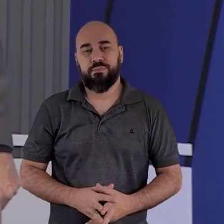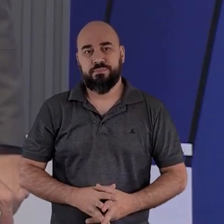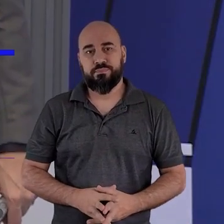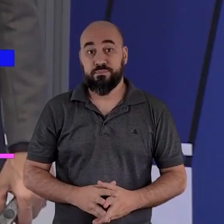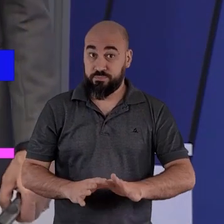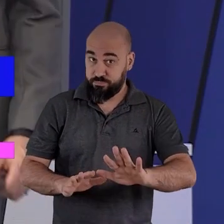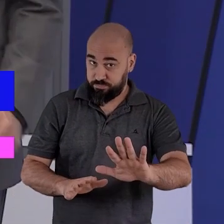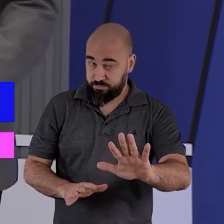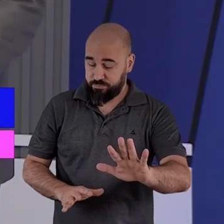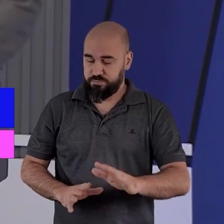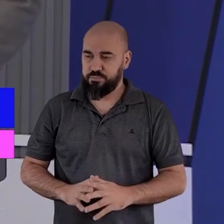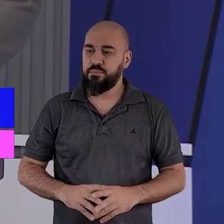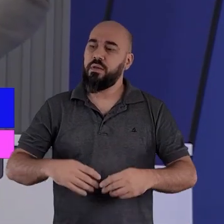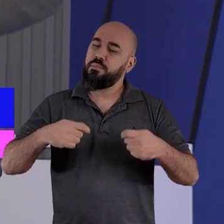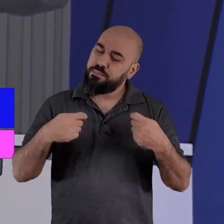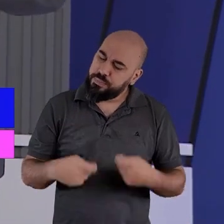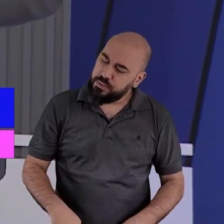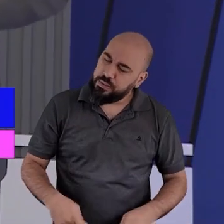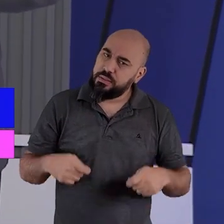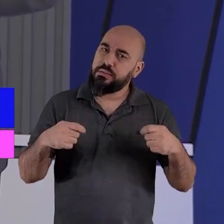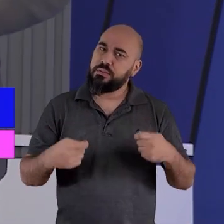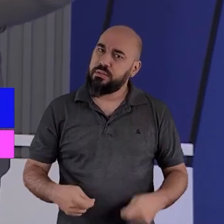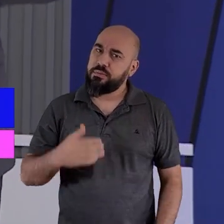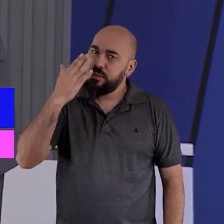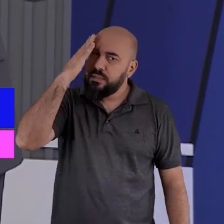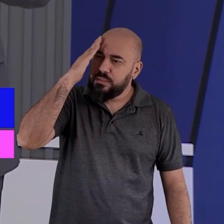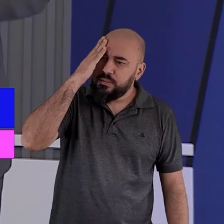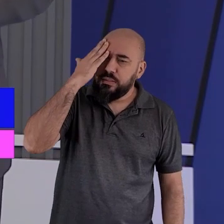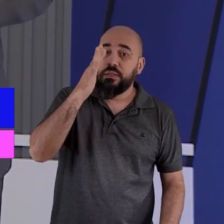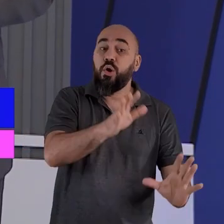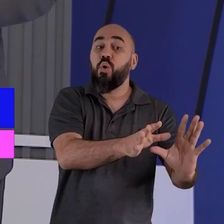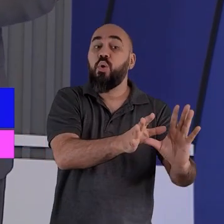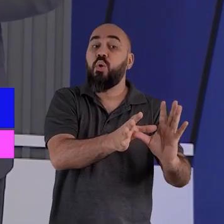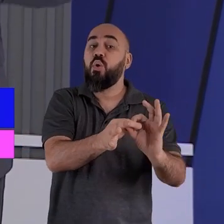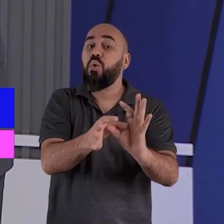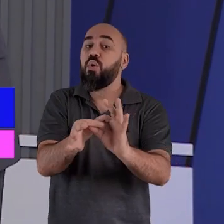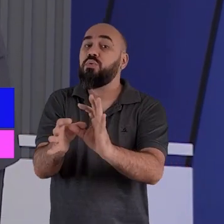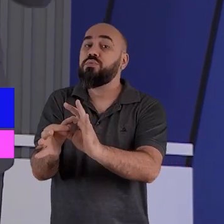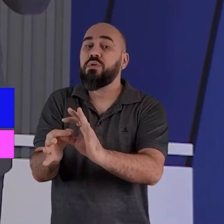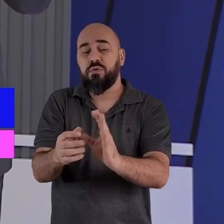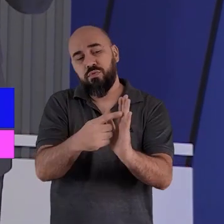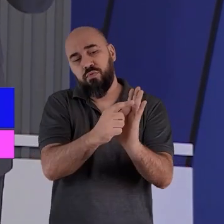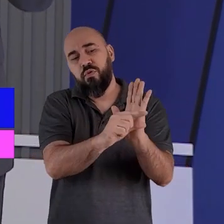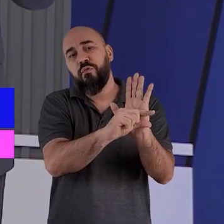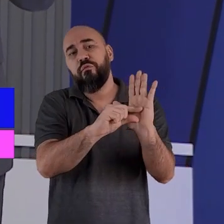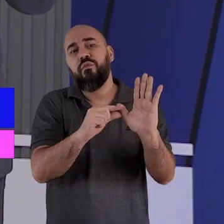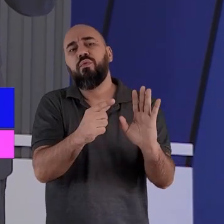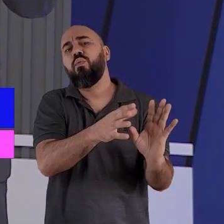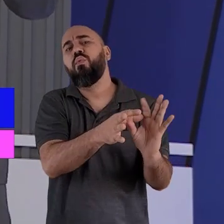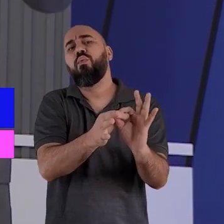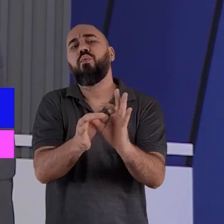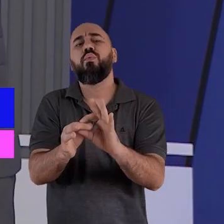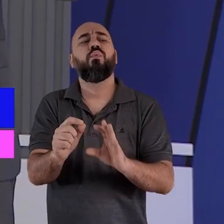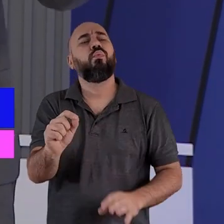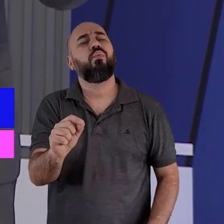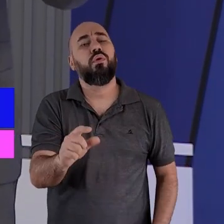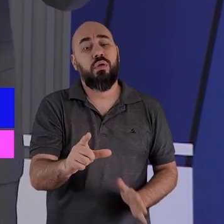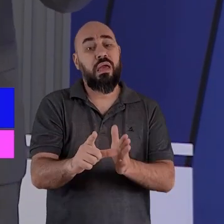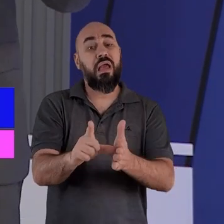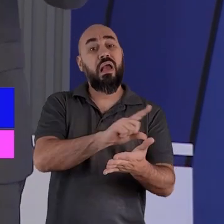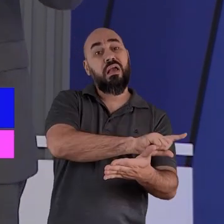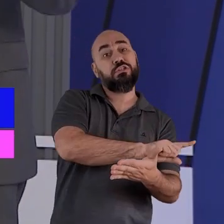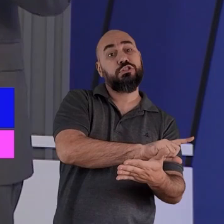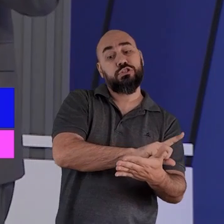Isso ocorre porque precisamos levar em conta o contexto do verso. O que é que está sendo dito